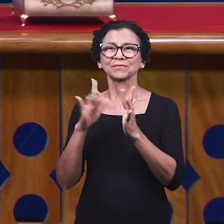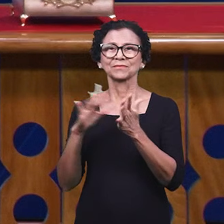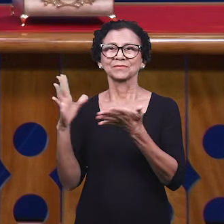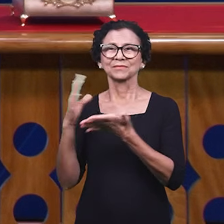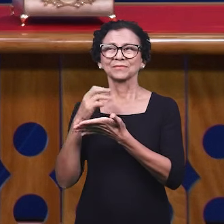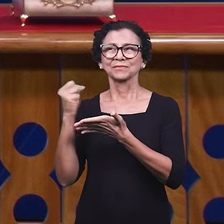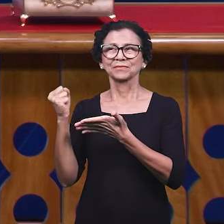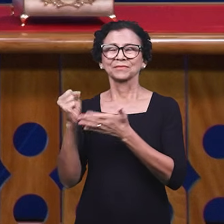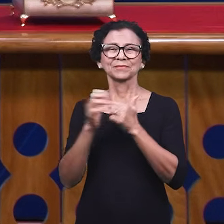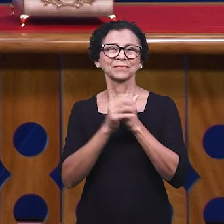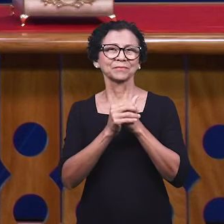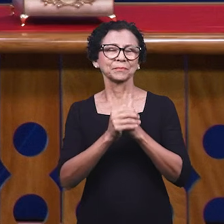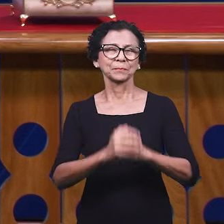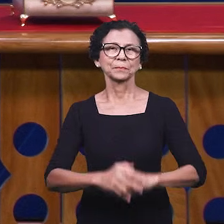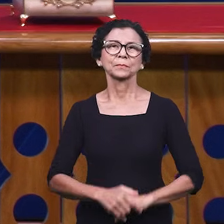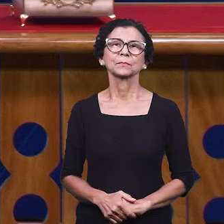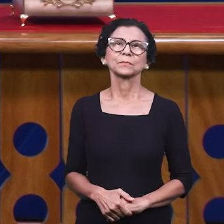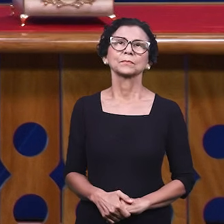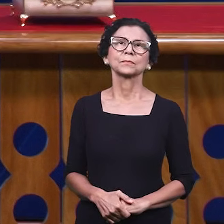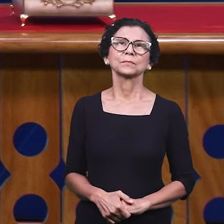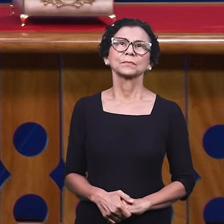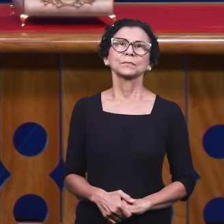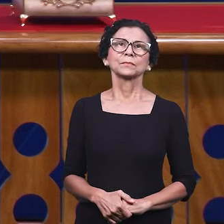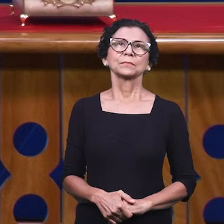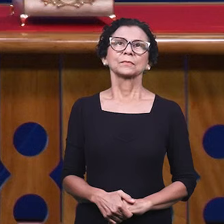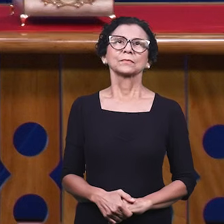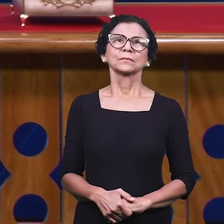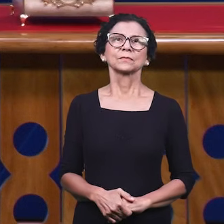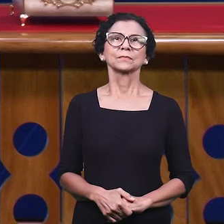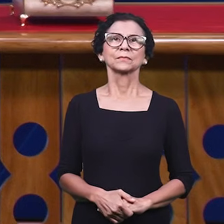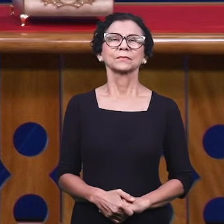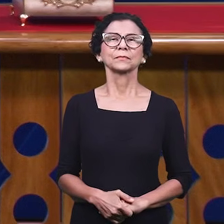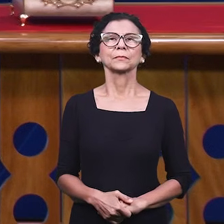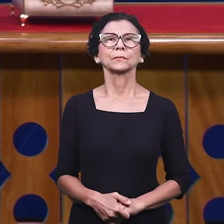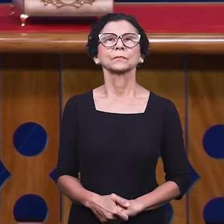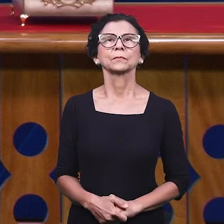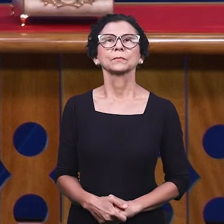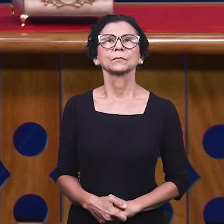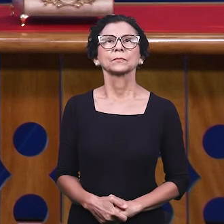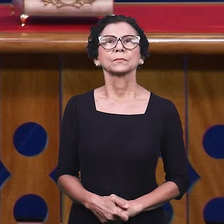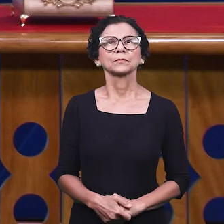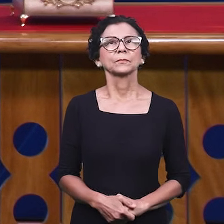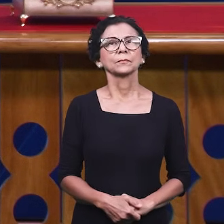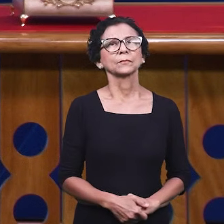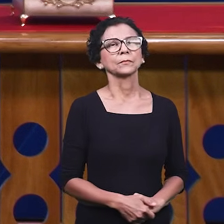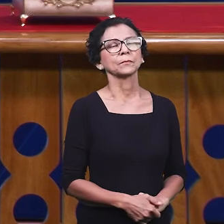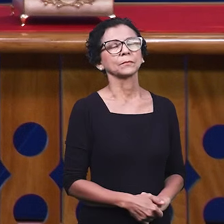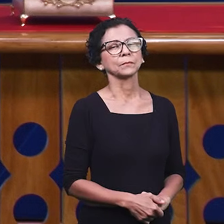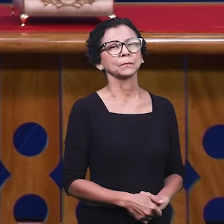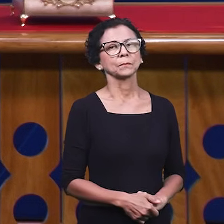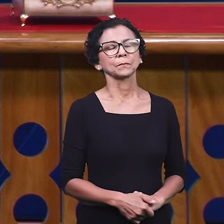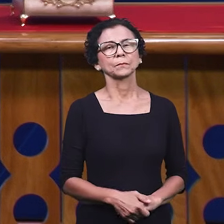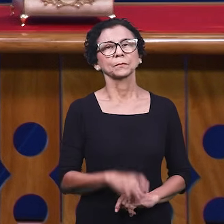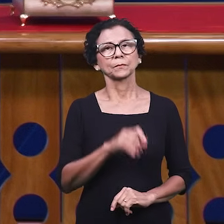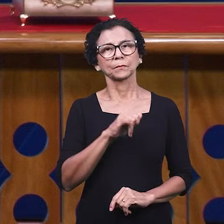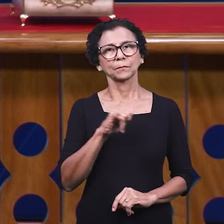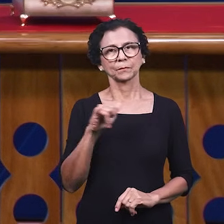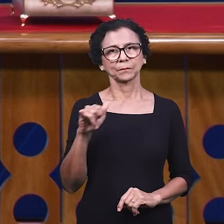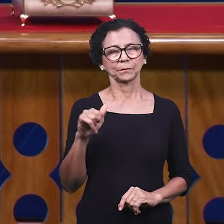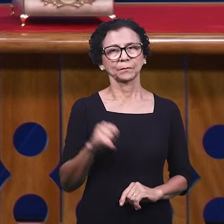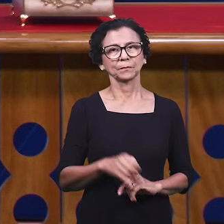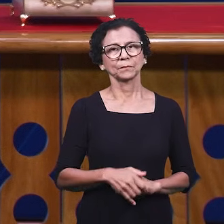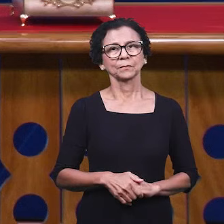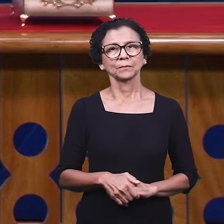buscar. Amém. Amém. Ainda antes de finalizar, nós queremos falar